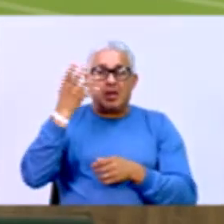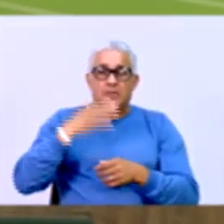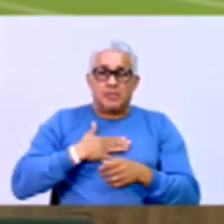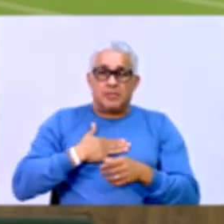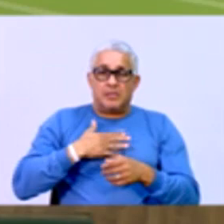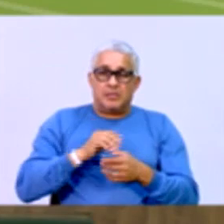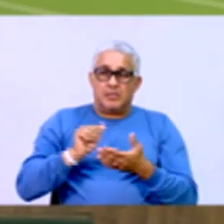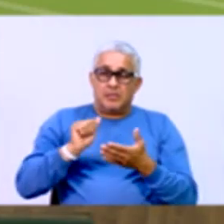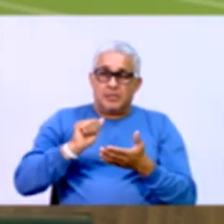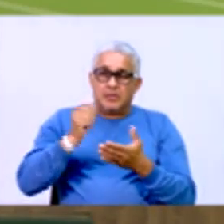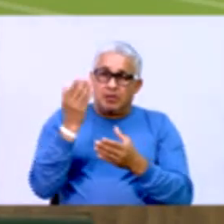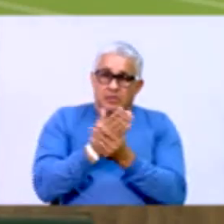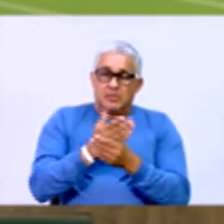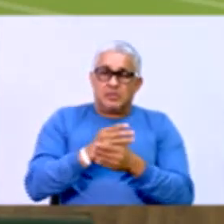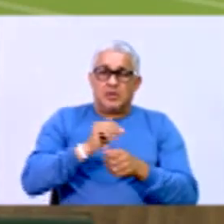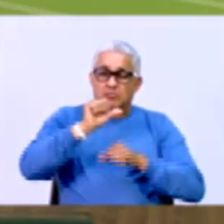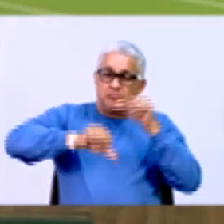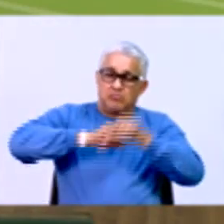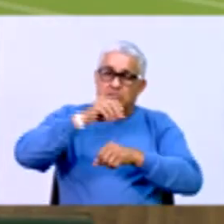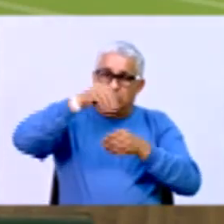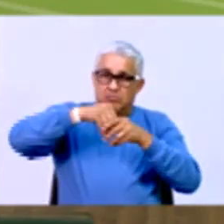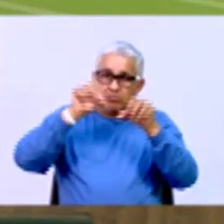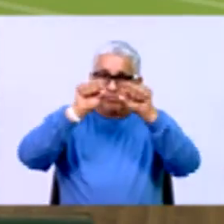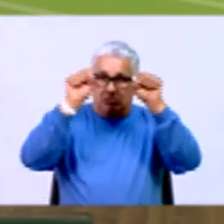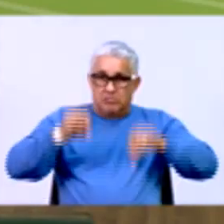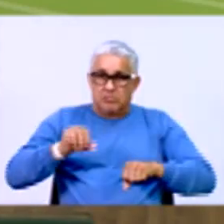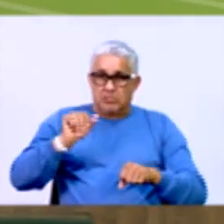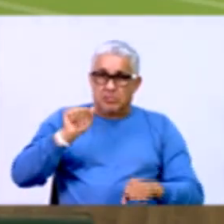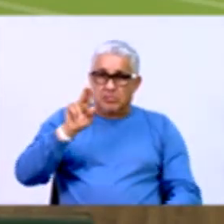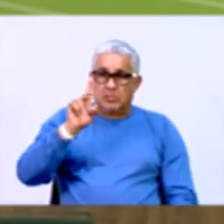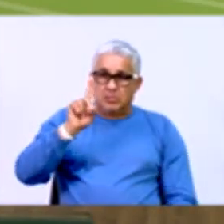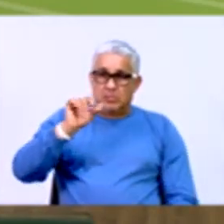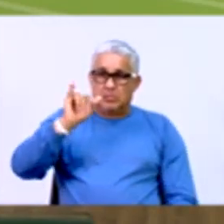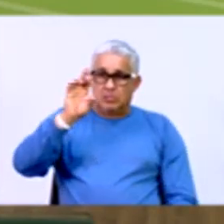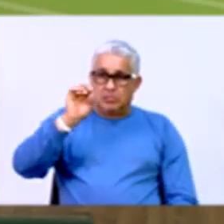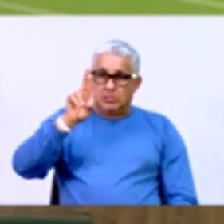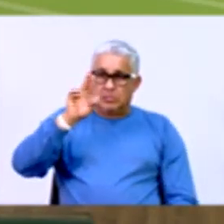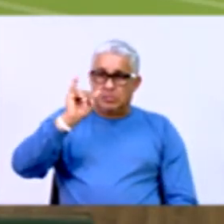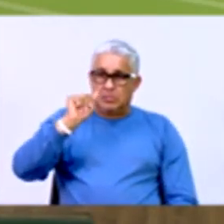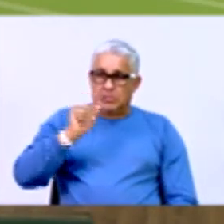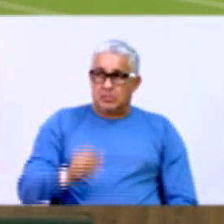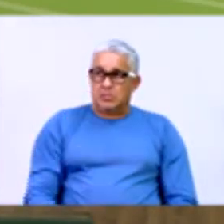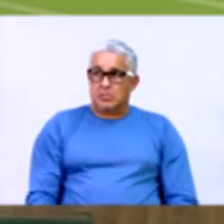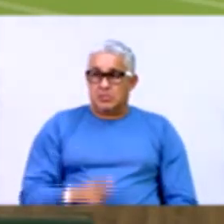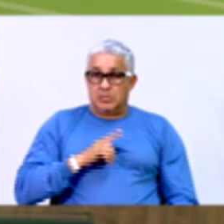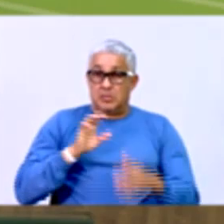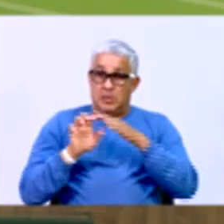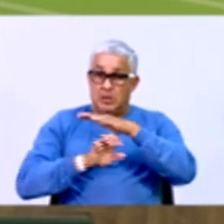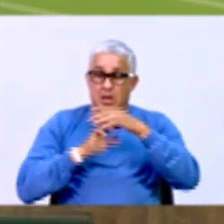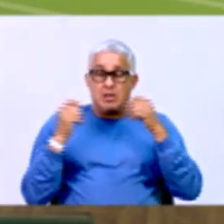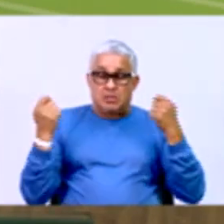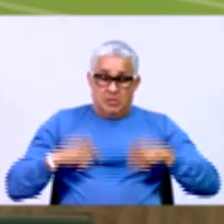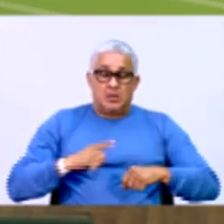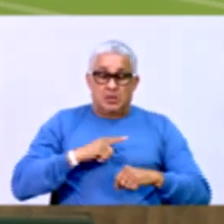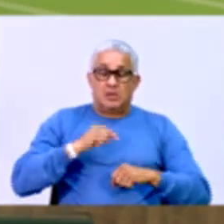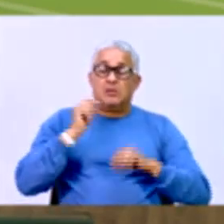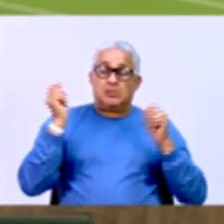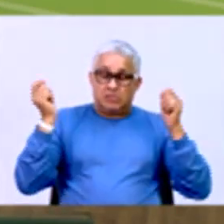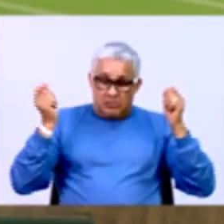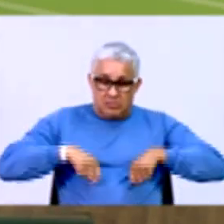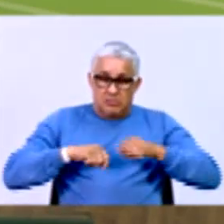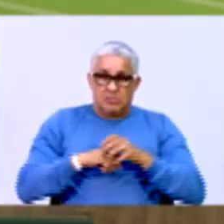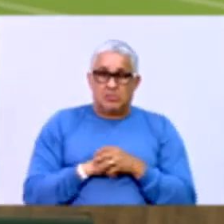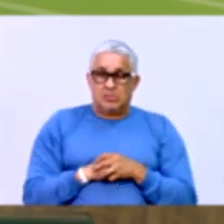registro? Quem alterou esse dado no sistema? A auditoria e a empresa tem que ser capaz